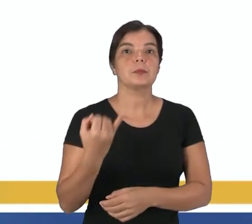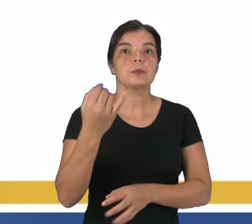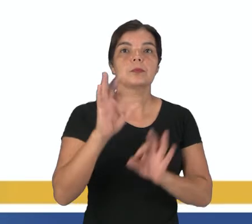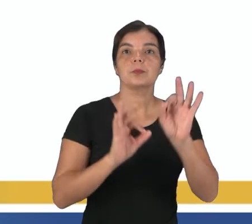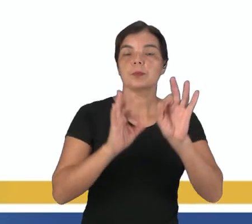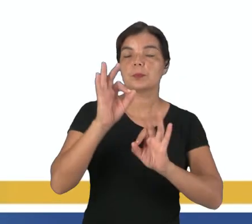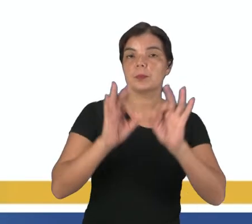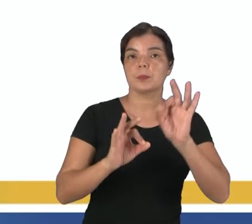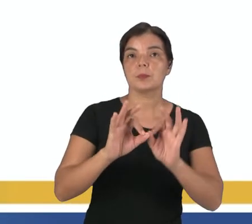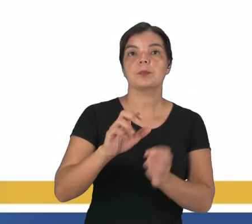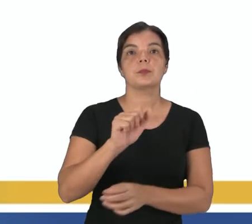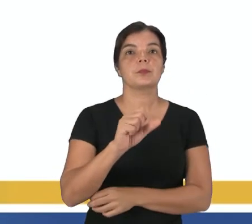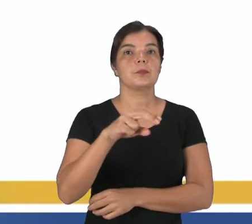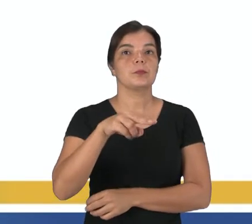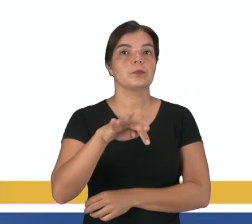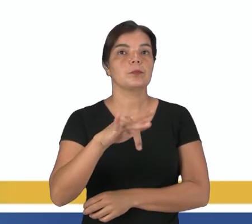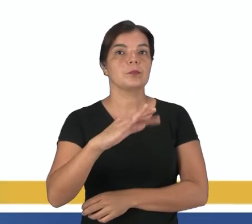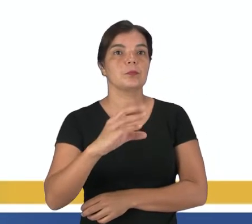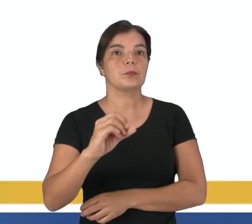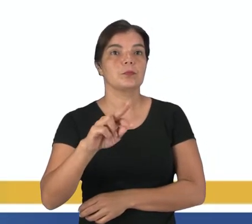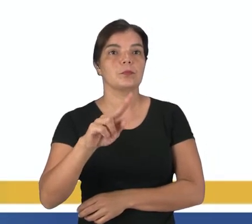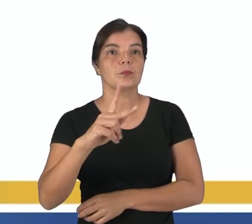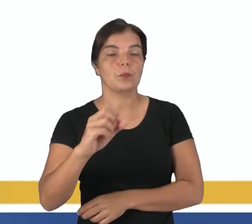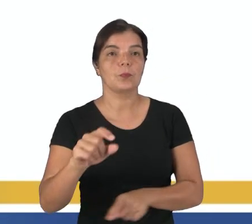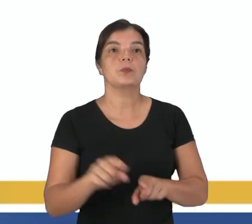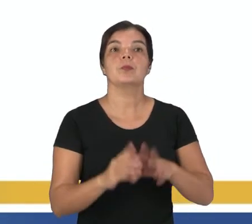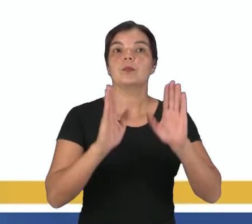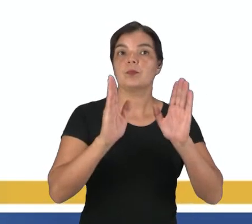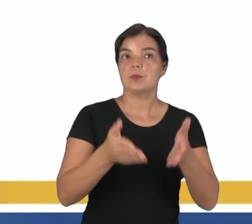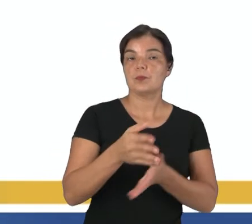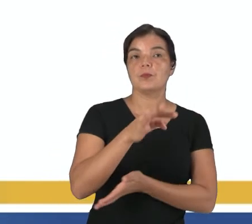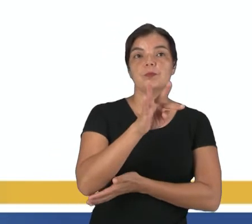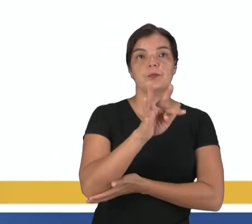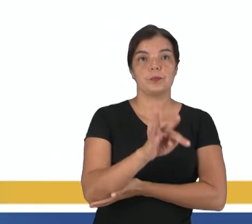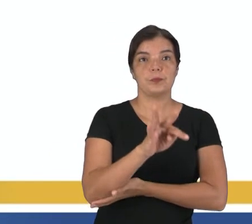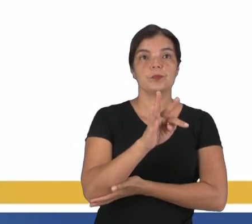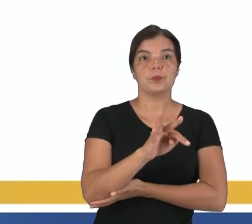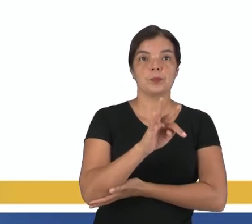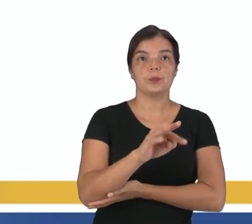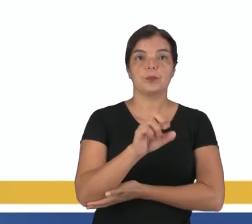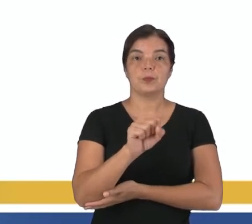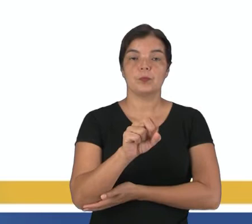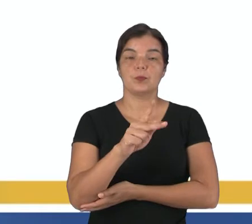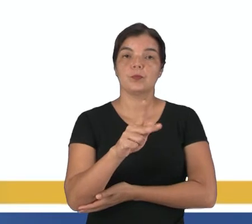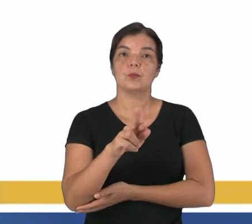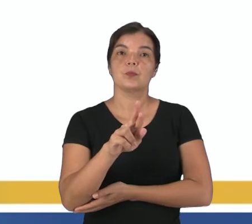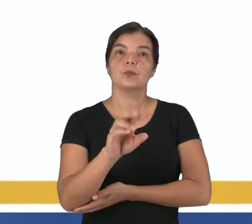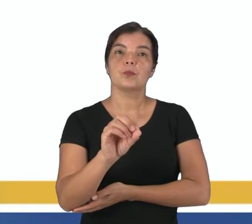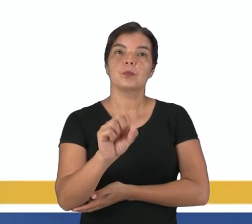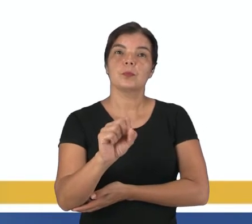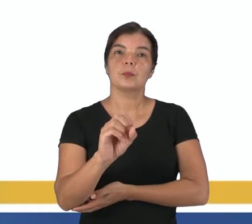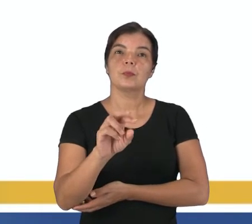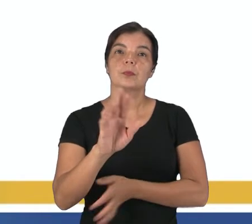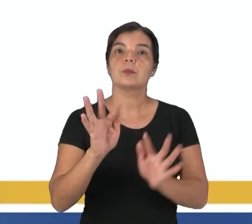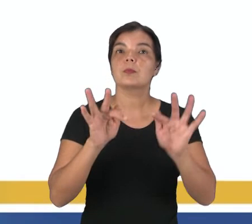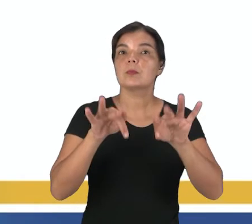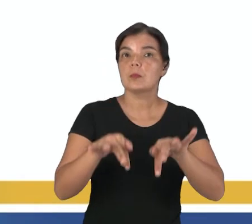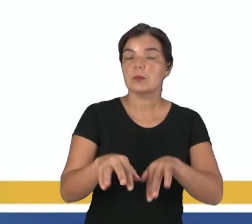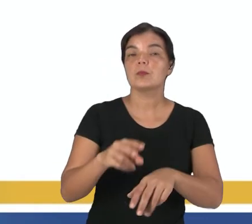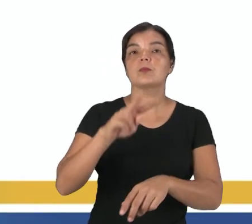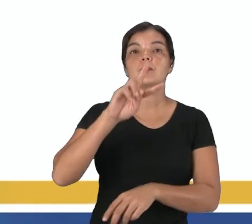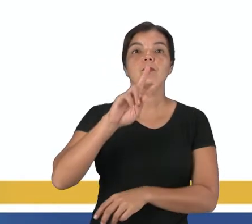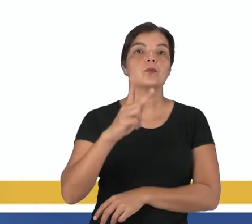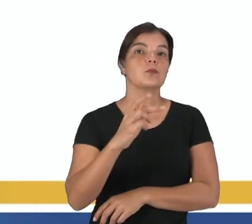sendo importante, então, para estimular a produção de anticorpos. Já os linfócitos T supressores, eles finalizam